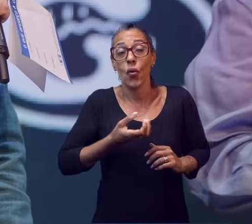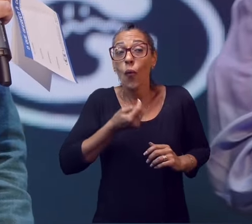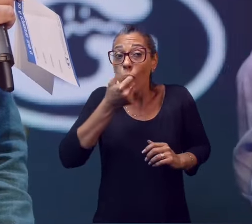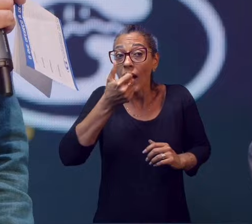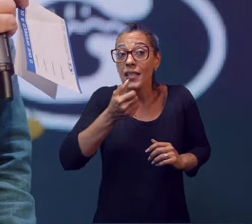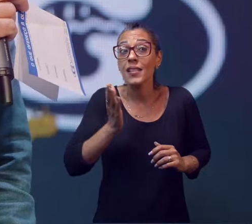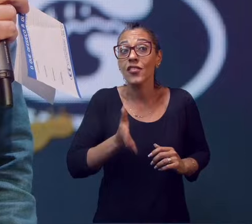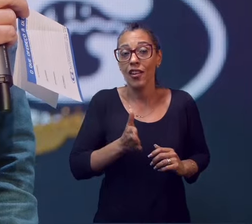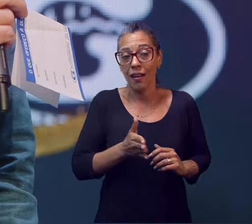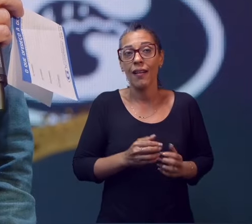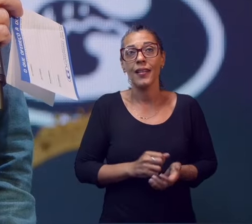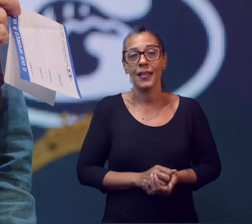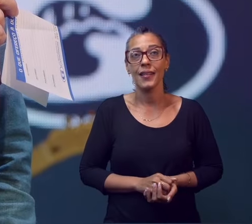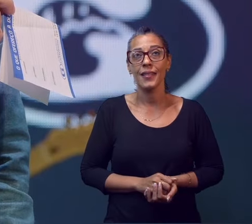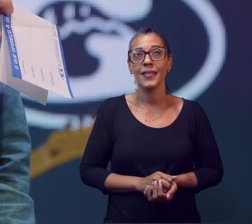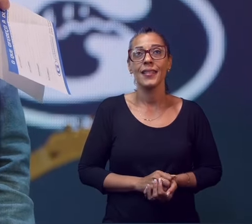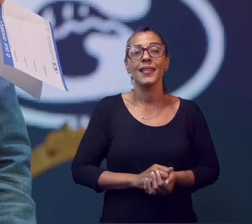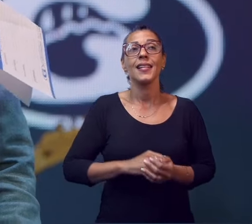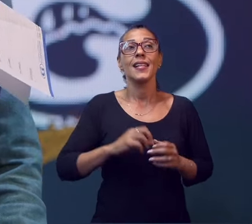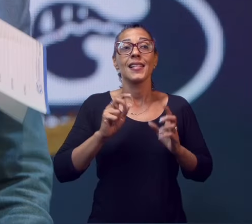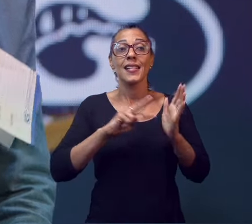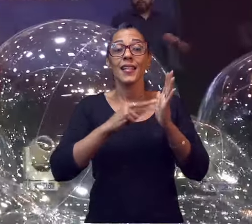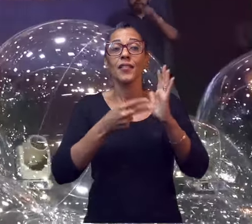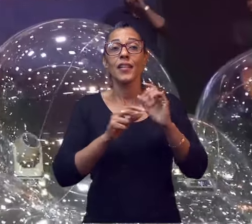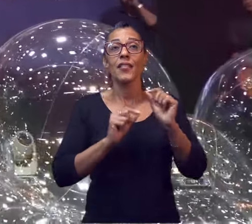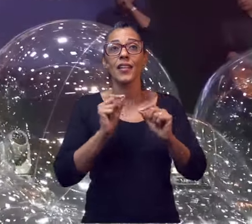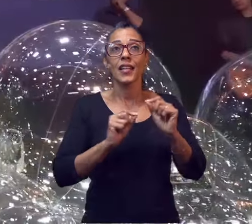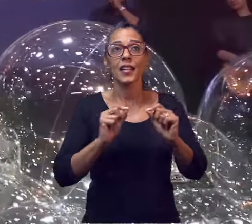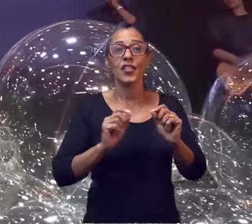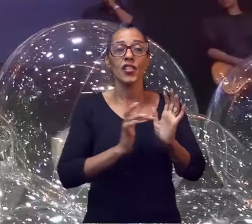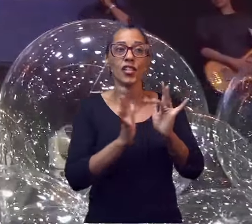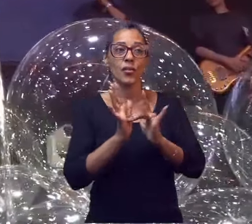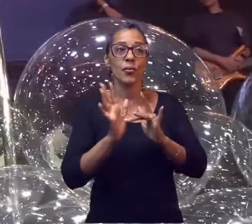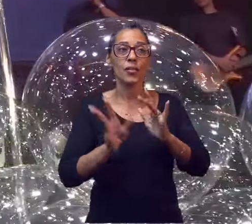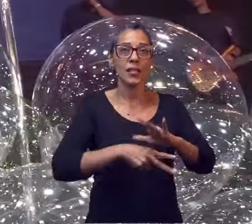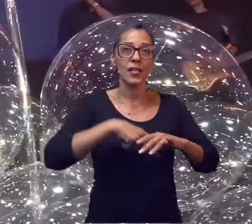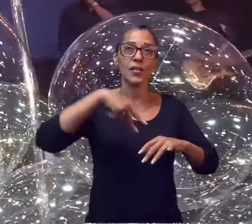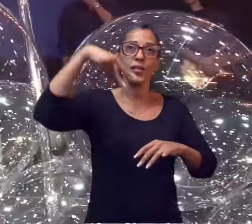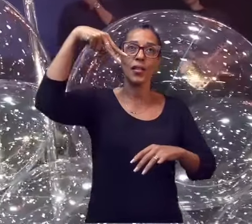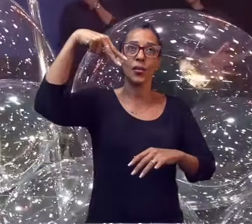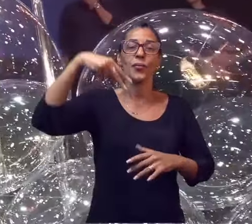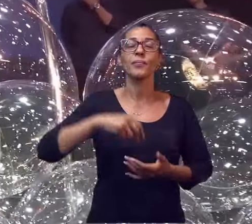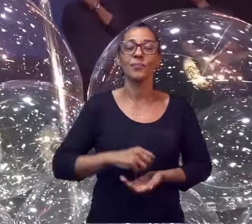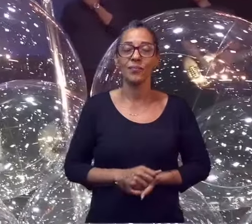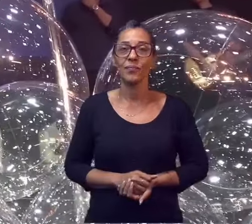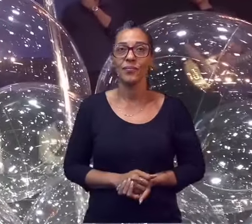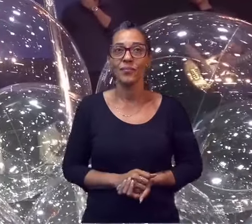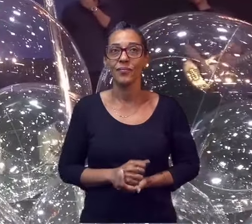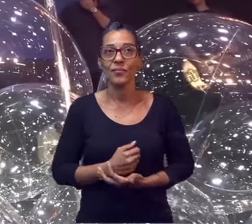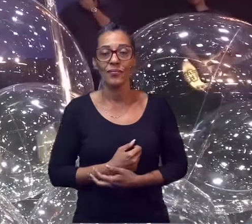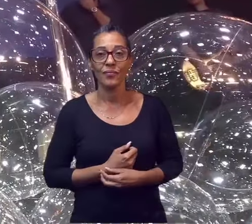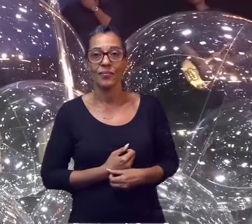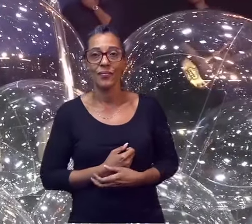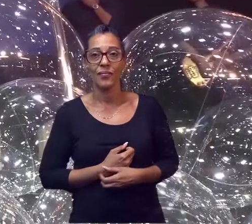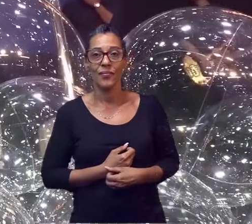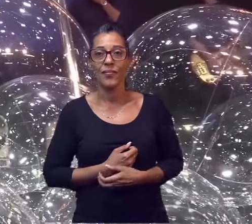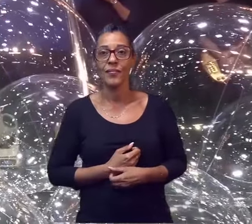Amém glória a Deus glória a Deus e aí vamos cantar tá com você aí ó que mais já fiz